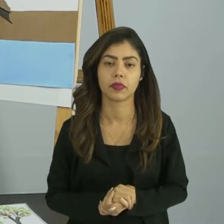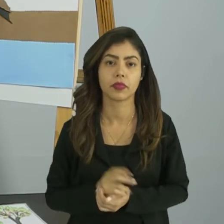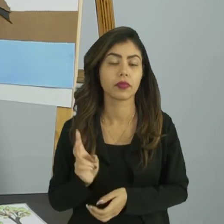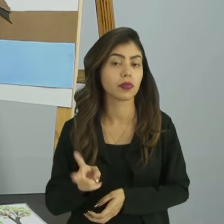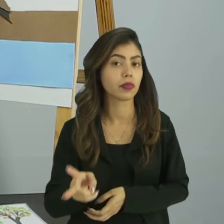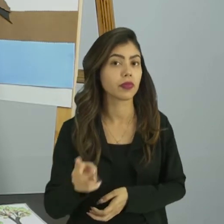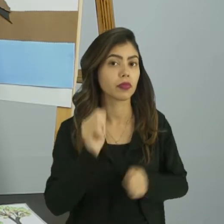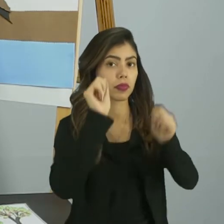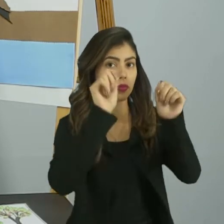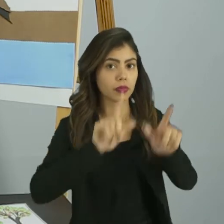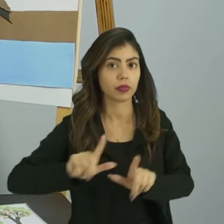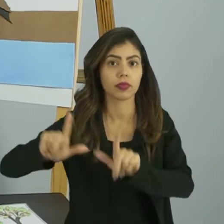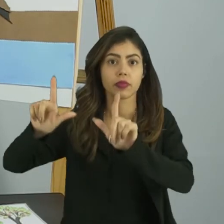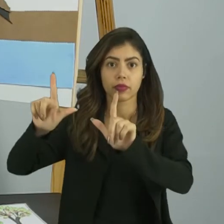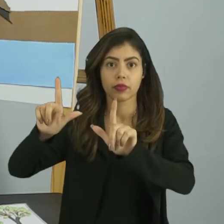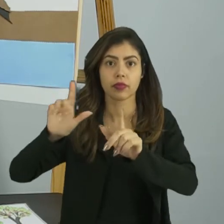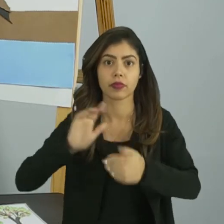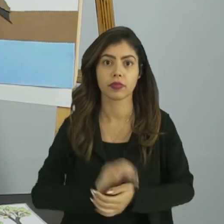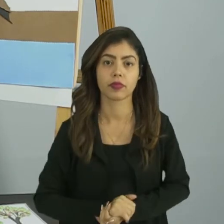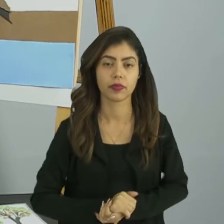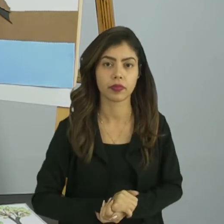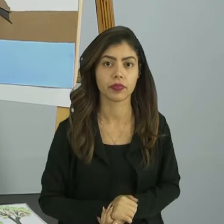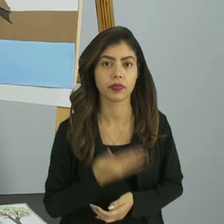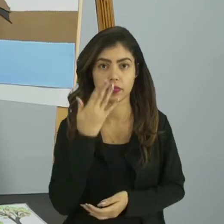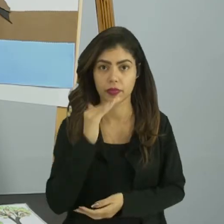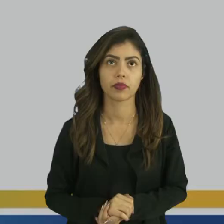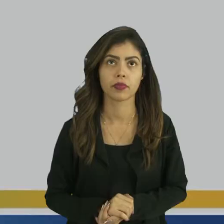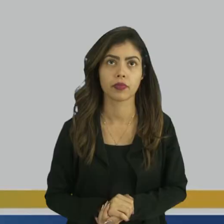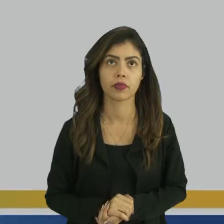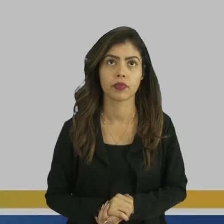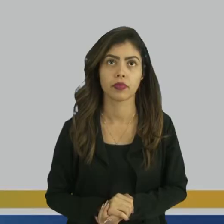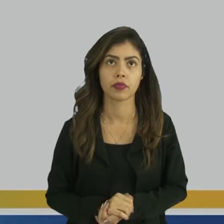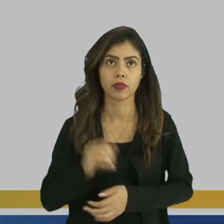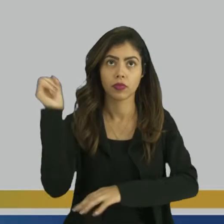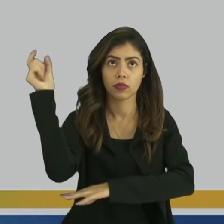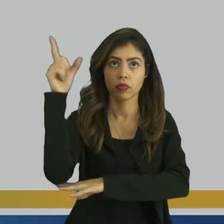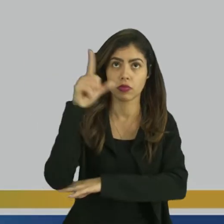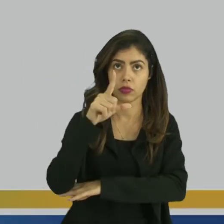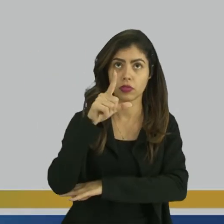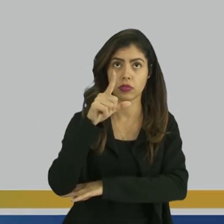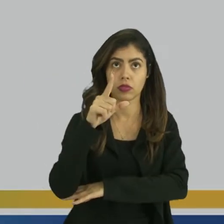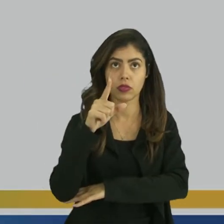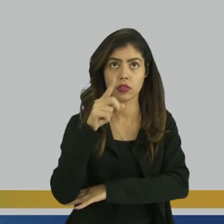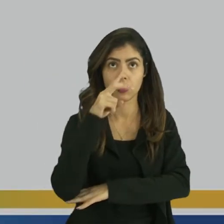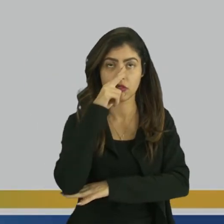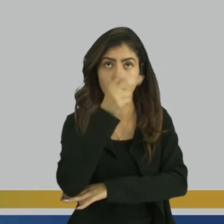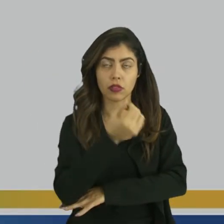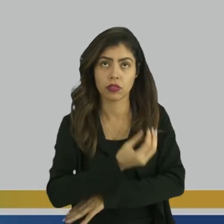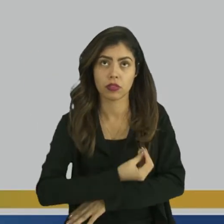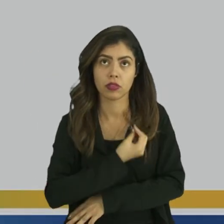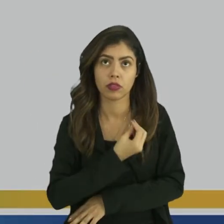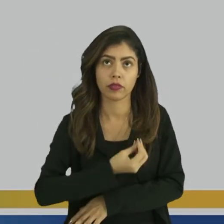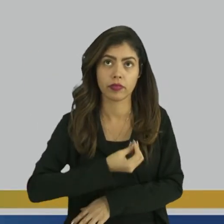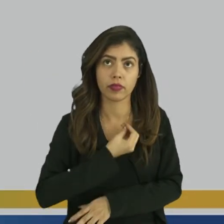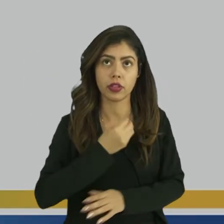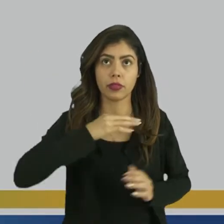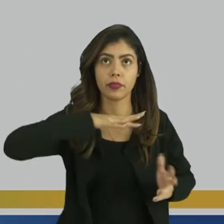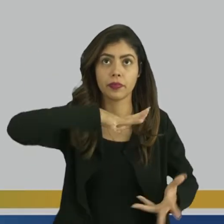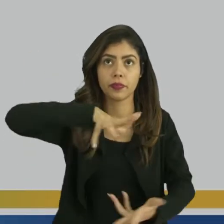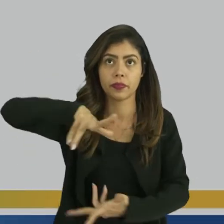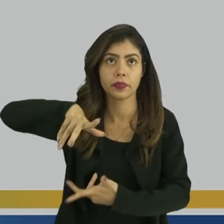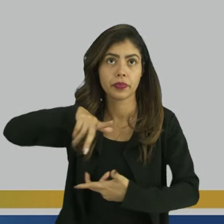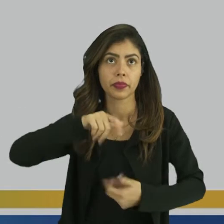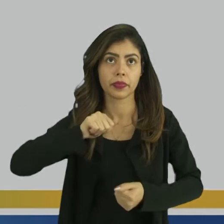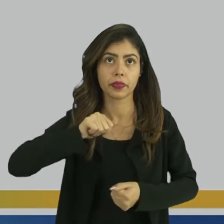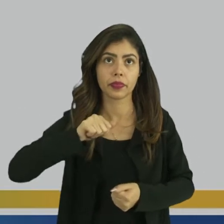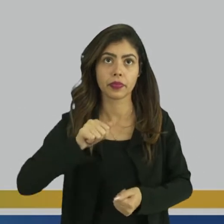telinha mais um pouquinho. Tudo bem, crianças? Vamos lá. O Sol é fonte de vida para o nosso